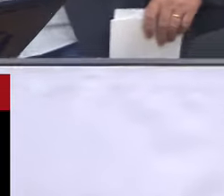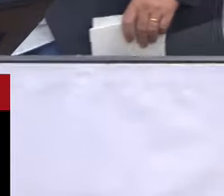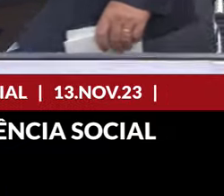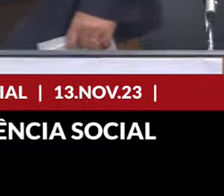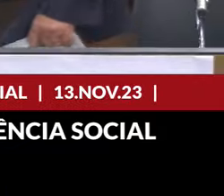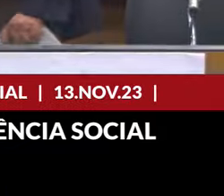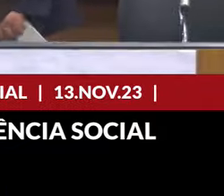trabalhos